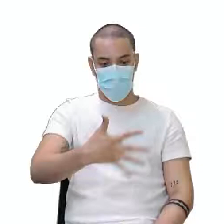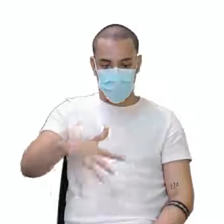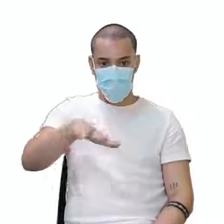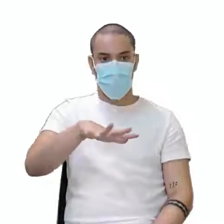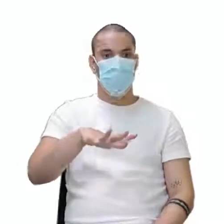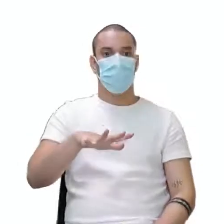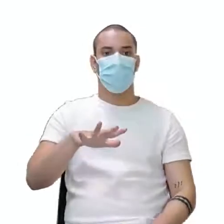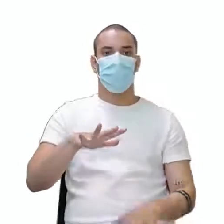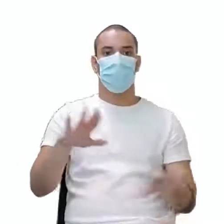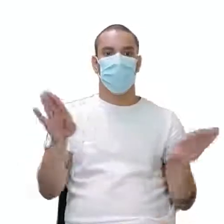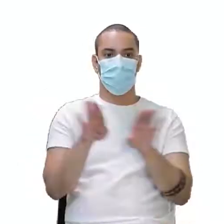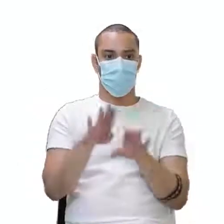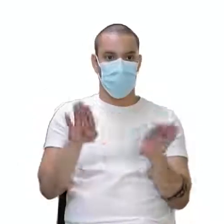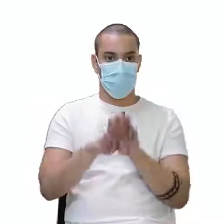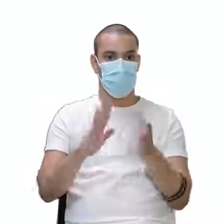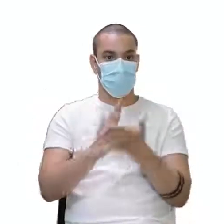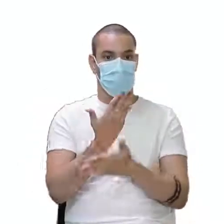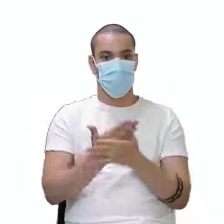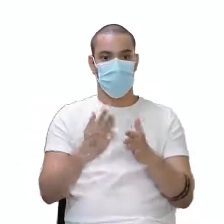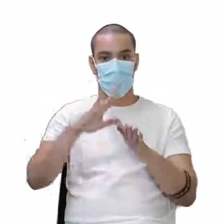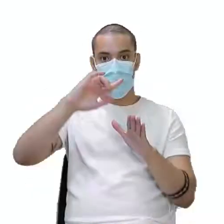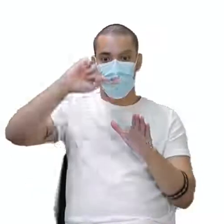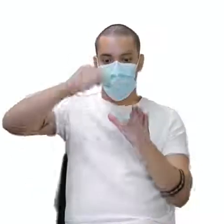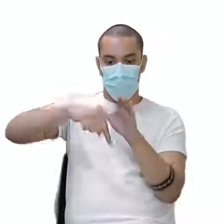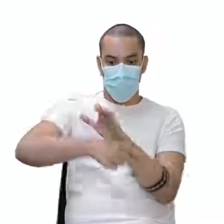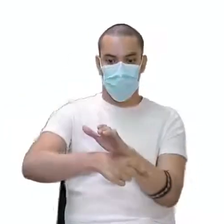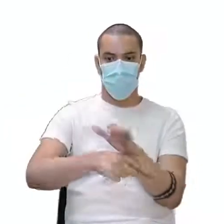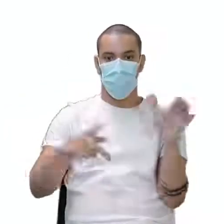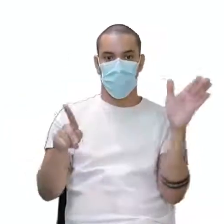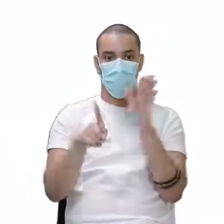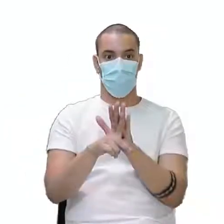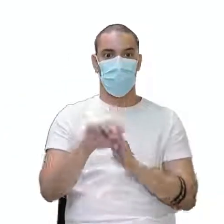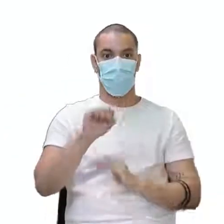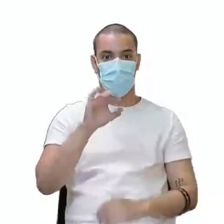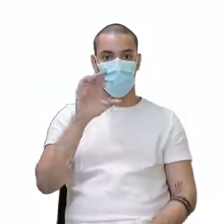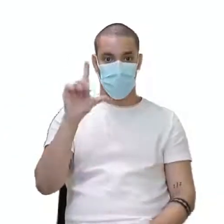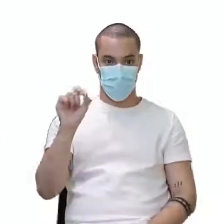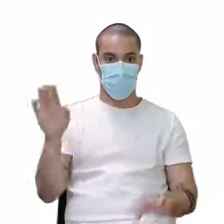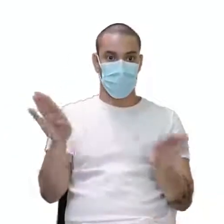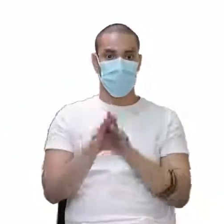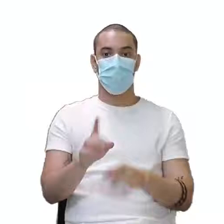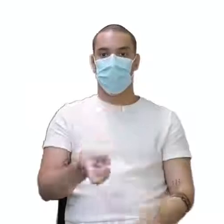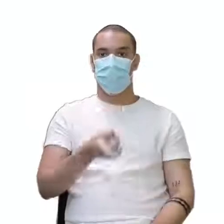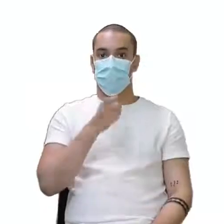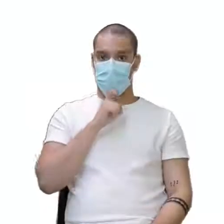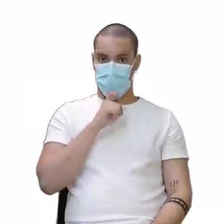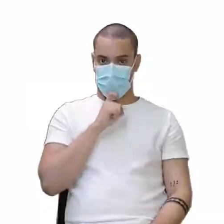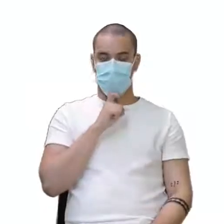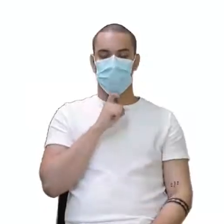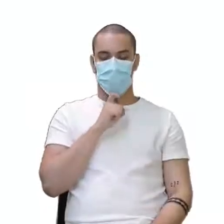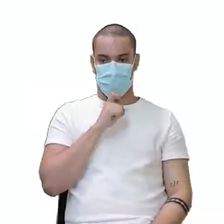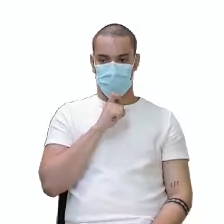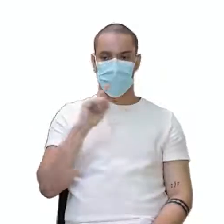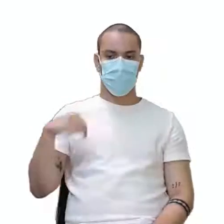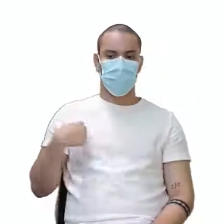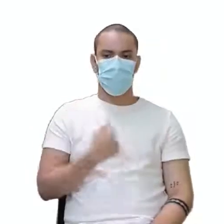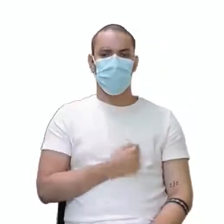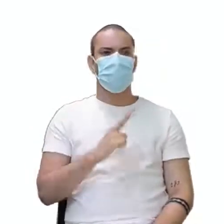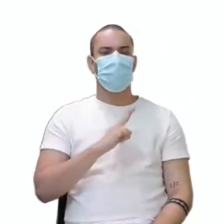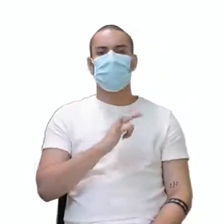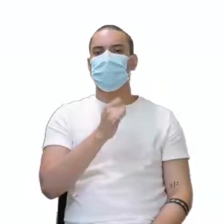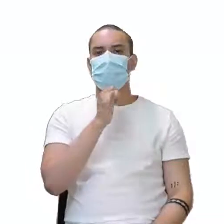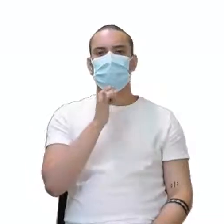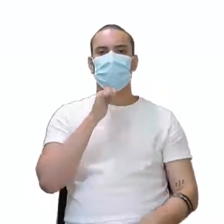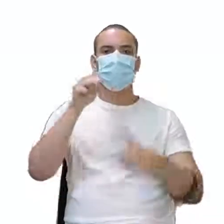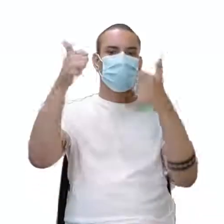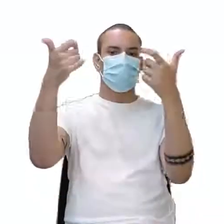em camadas, subterrâneas no solo e também nas geleiras. A gente tem, assim, quando a gente fala